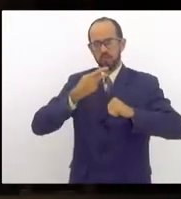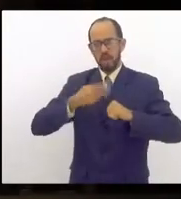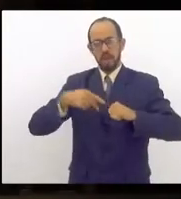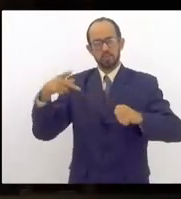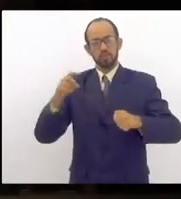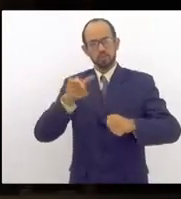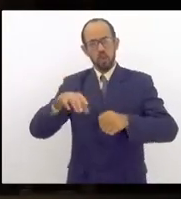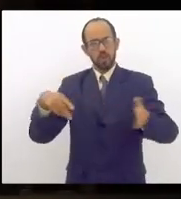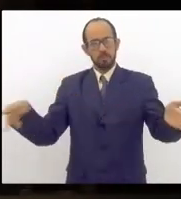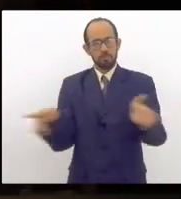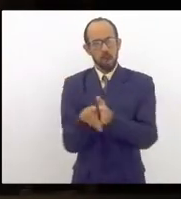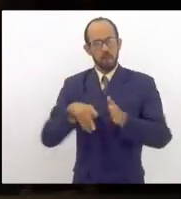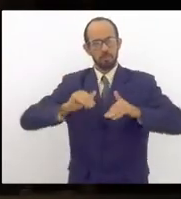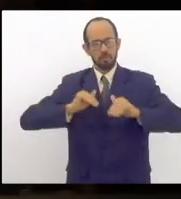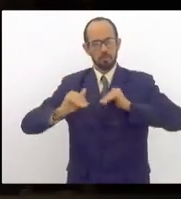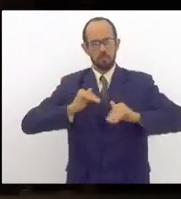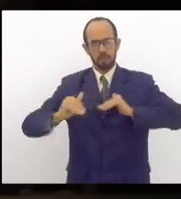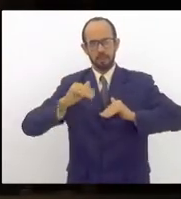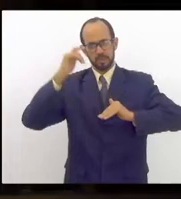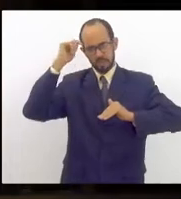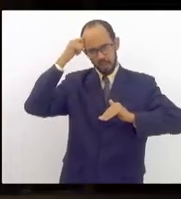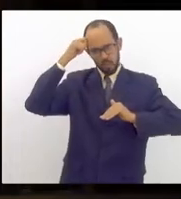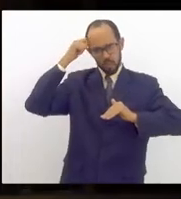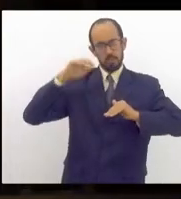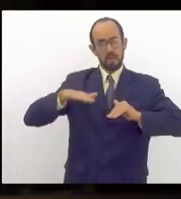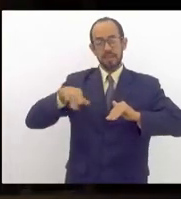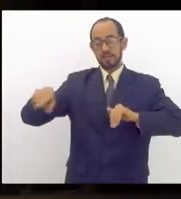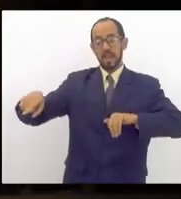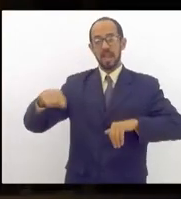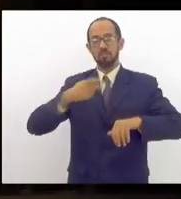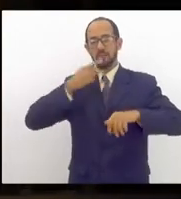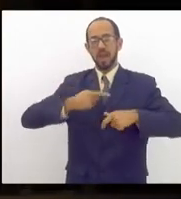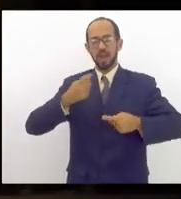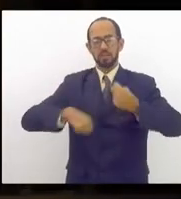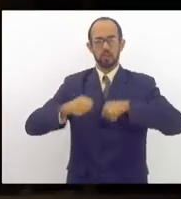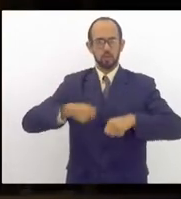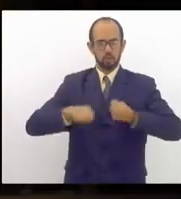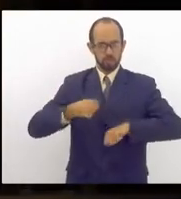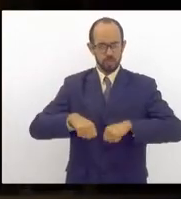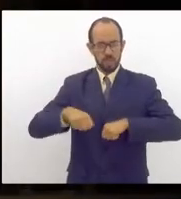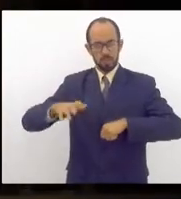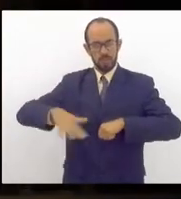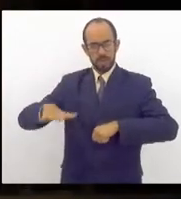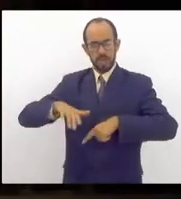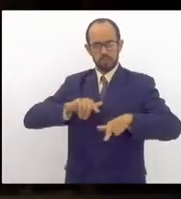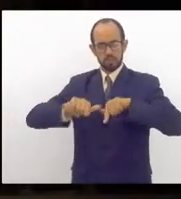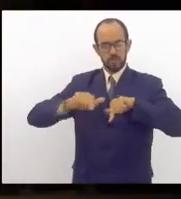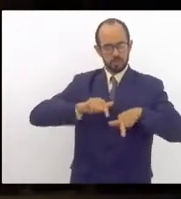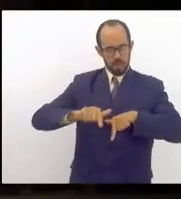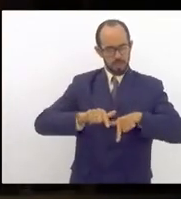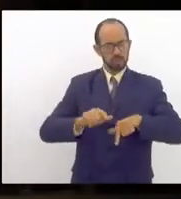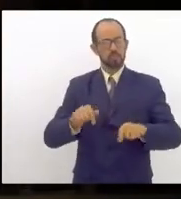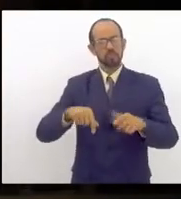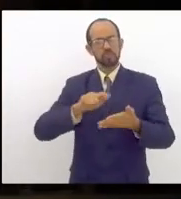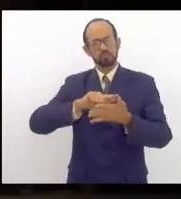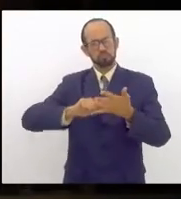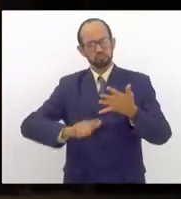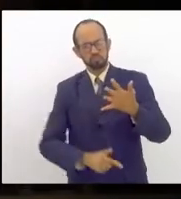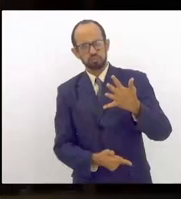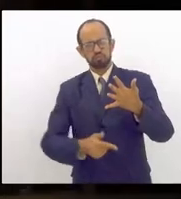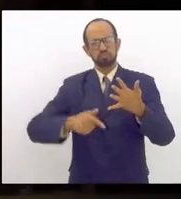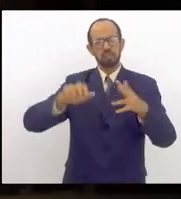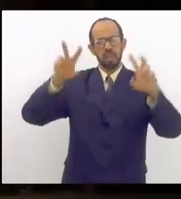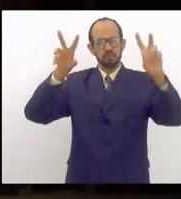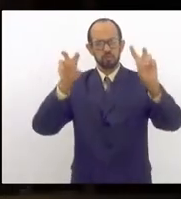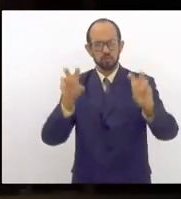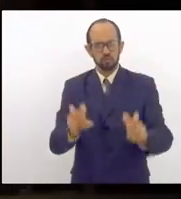negro mas não da Mônica ela fala de Economia ela fala da questão do mercado de trabalho Ela traz pautas né que